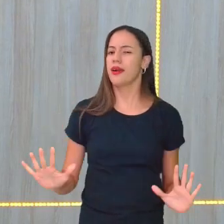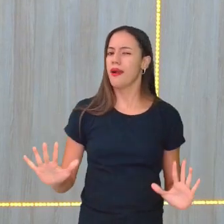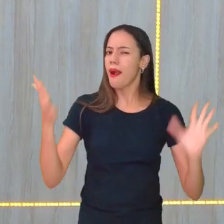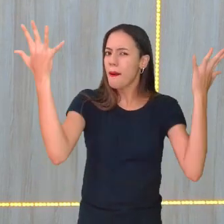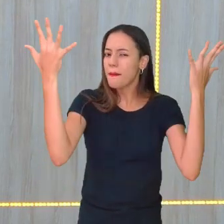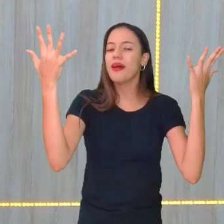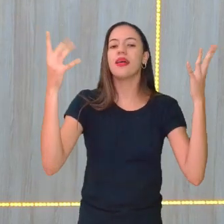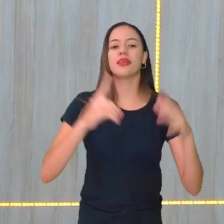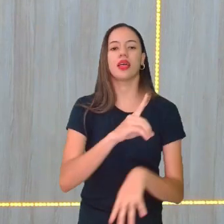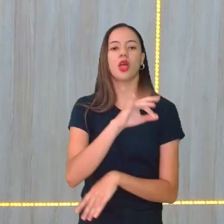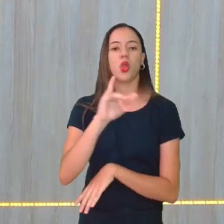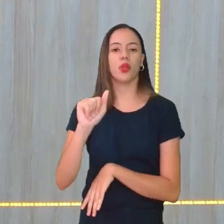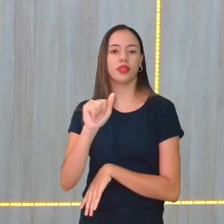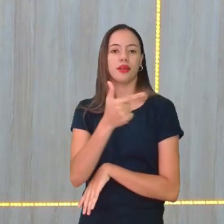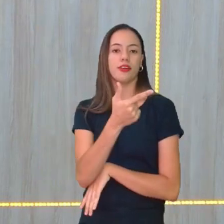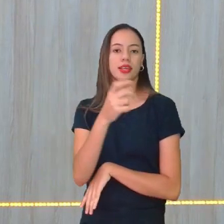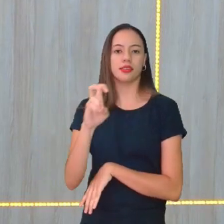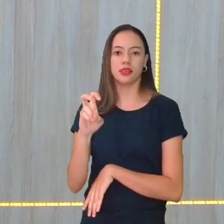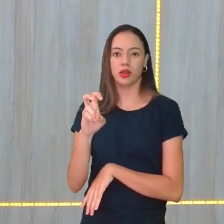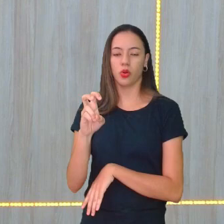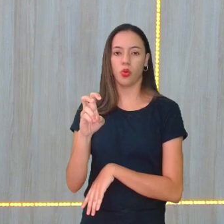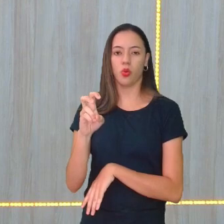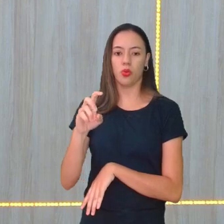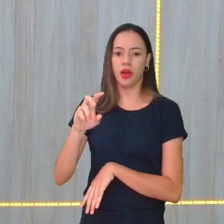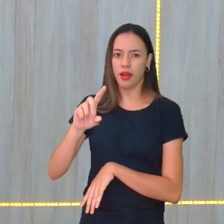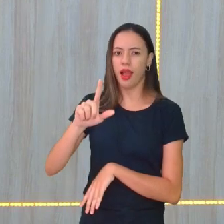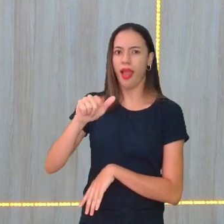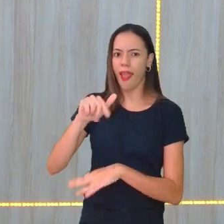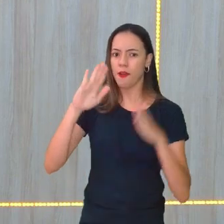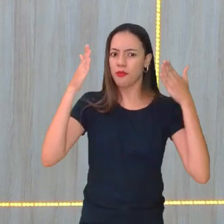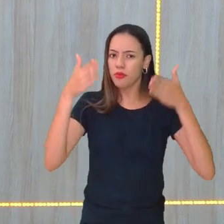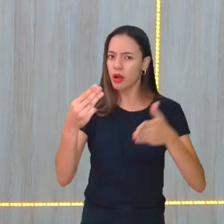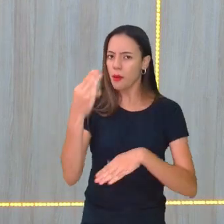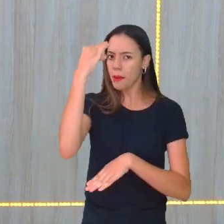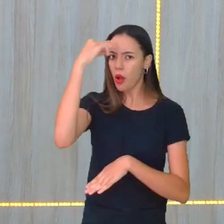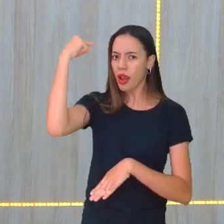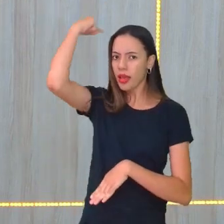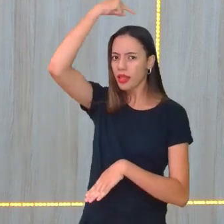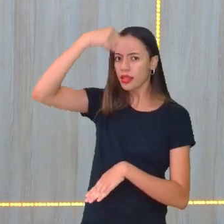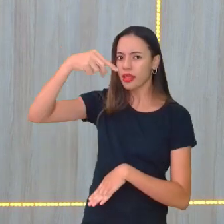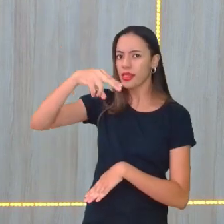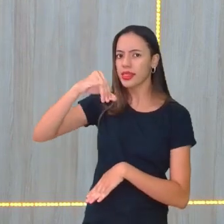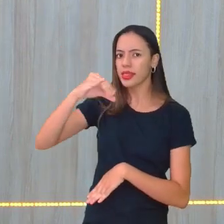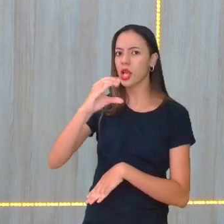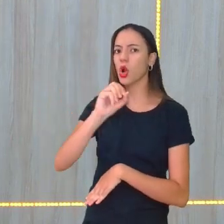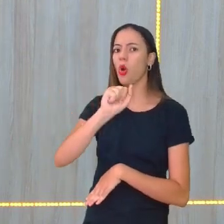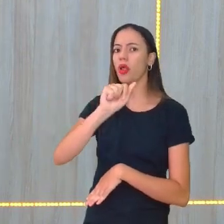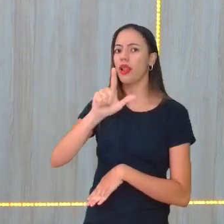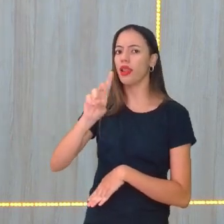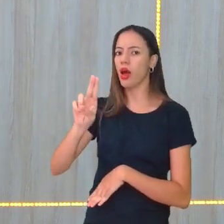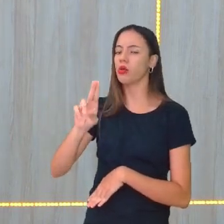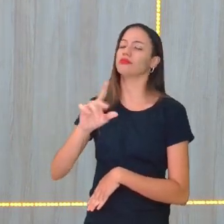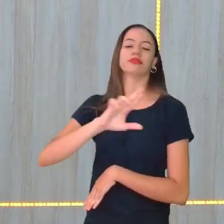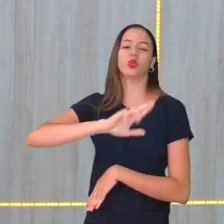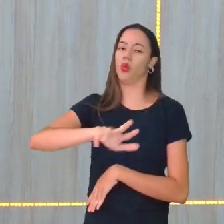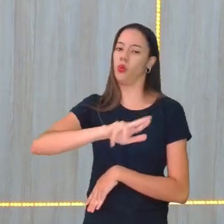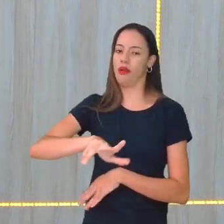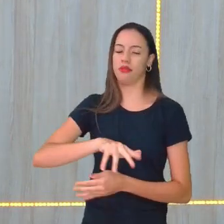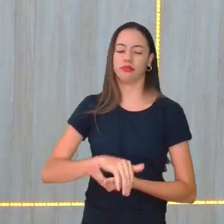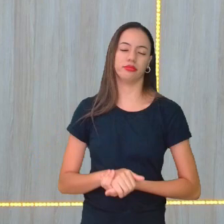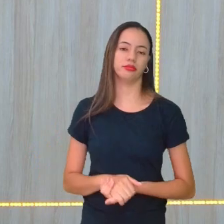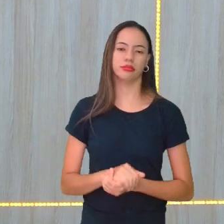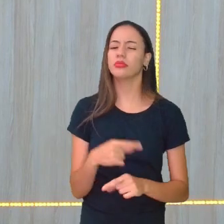dia 25 de dezembro não é em memória ao São Nicolau, né? Até porque, ó,